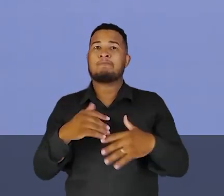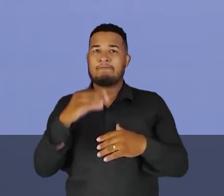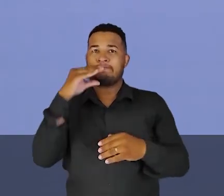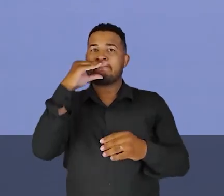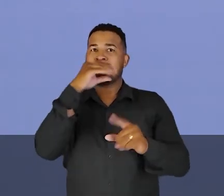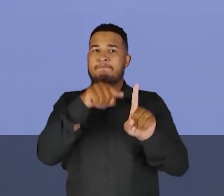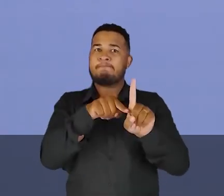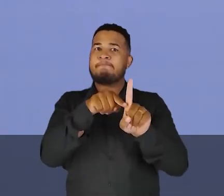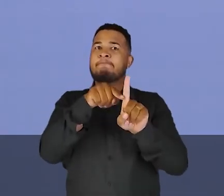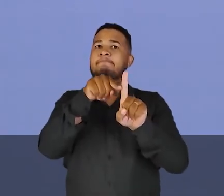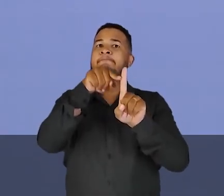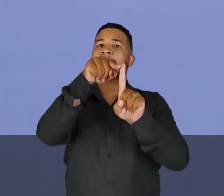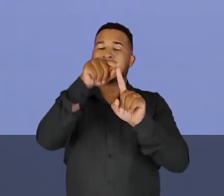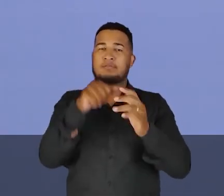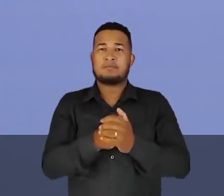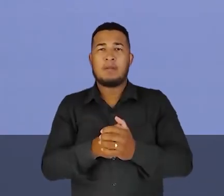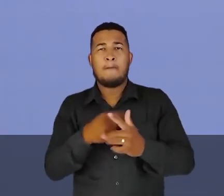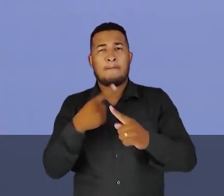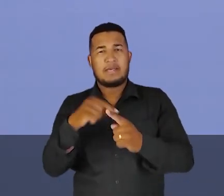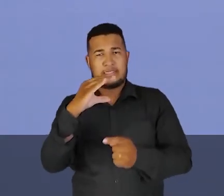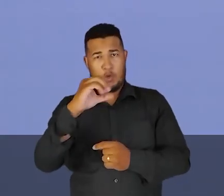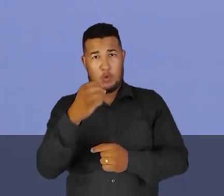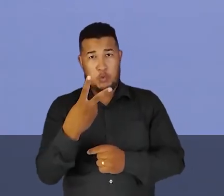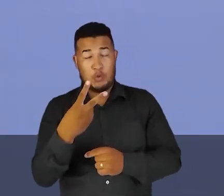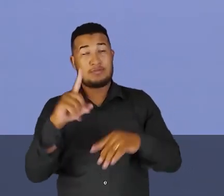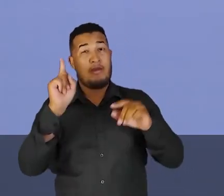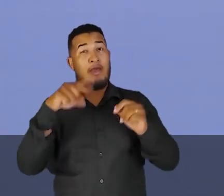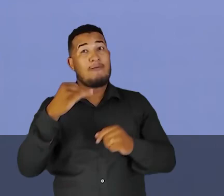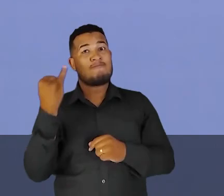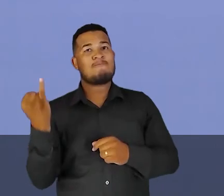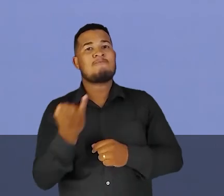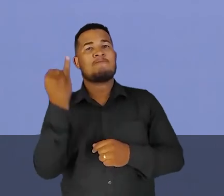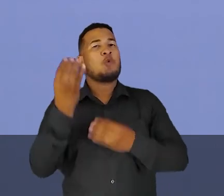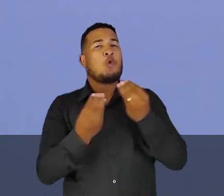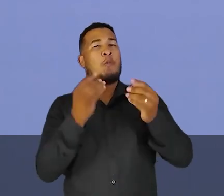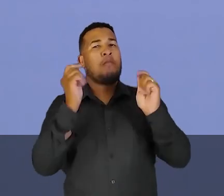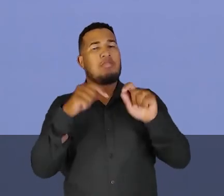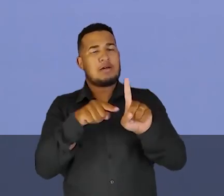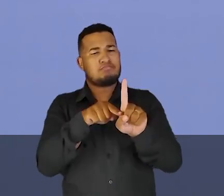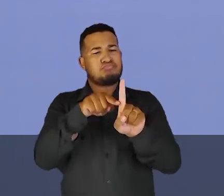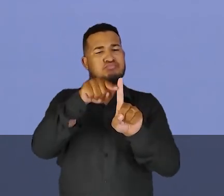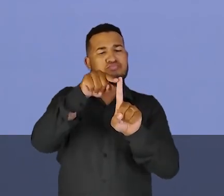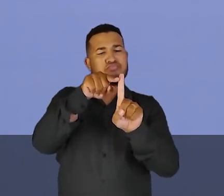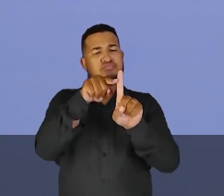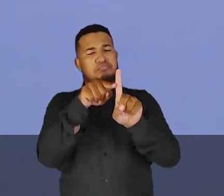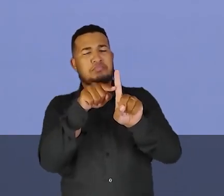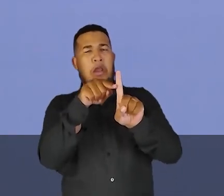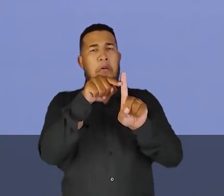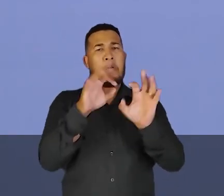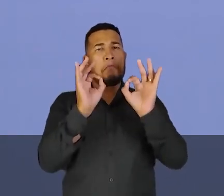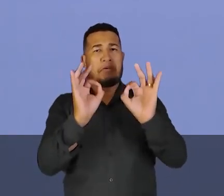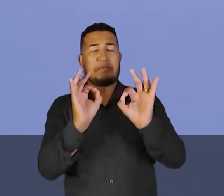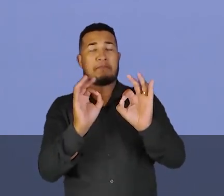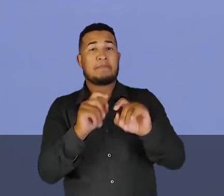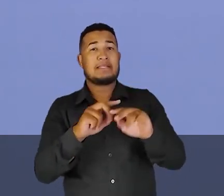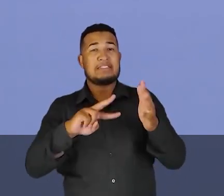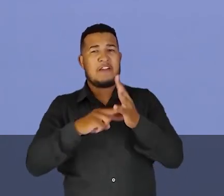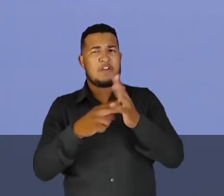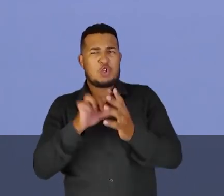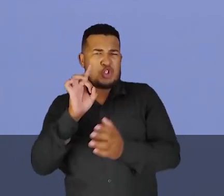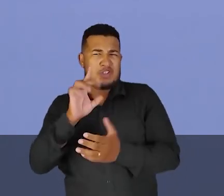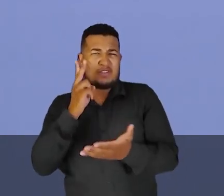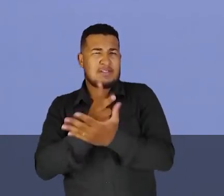Isso é muito importante dizer, porque o CO2 ele é fundamental na manutenção da temperatura do planeta. Então, ele não é de todo um vilão.